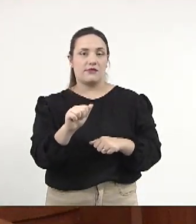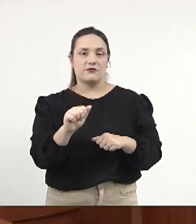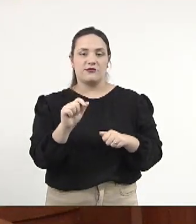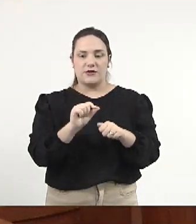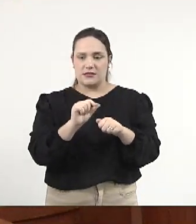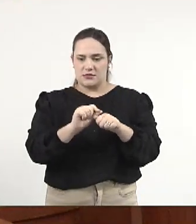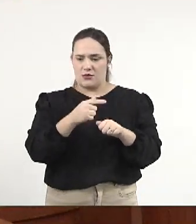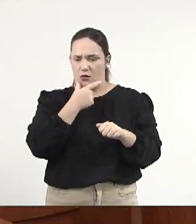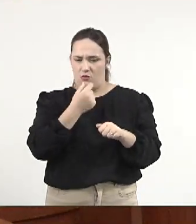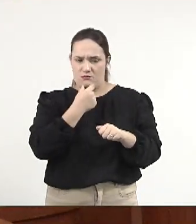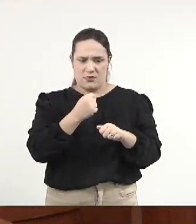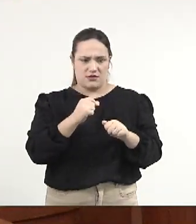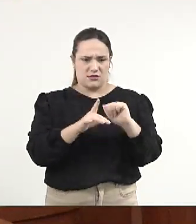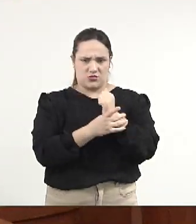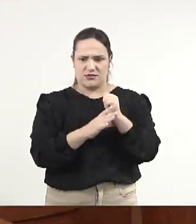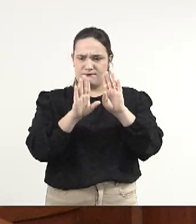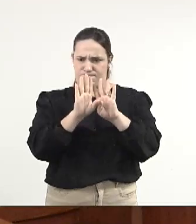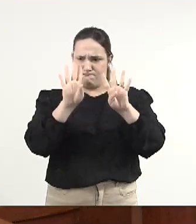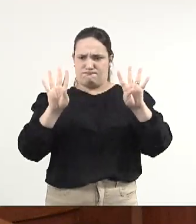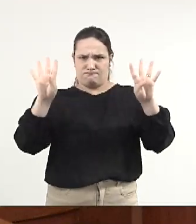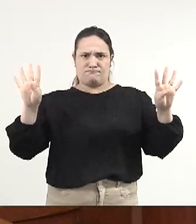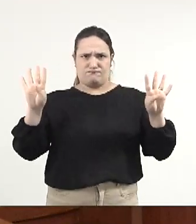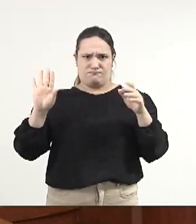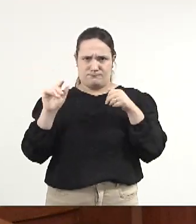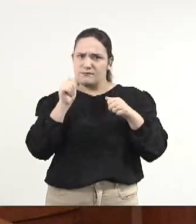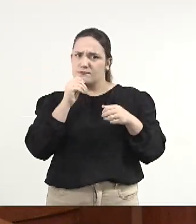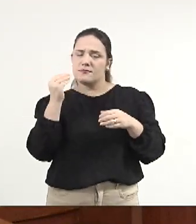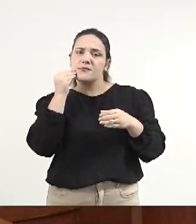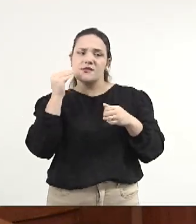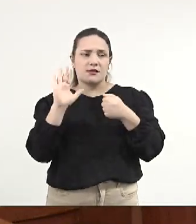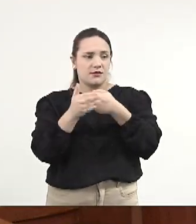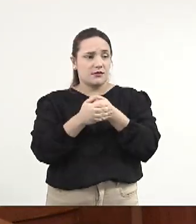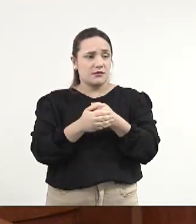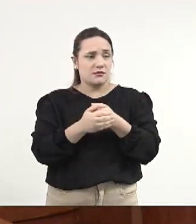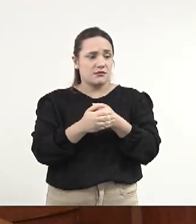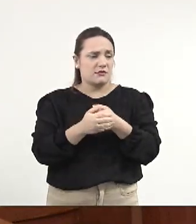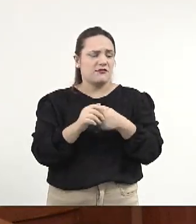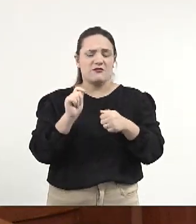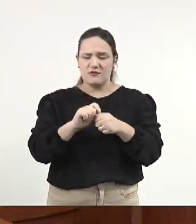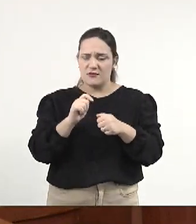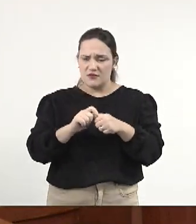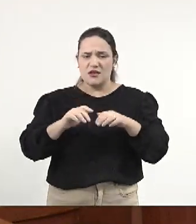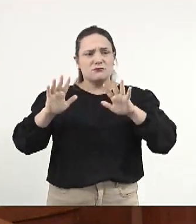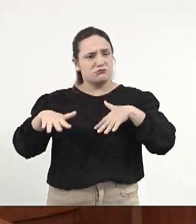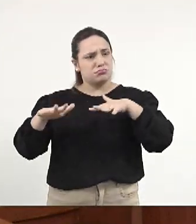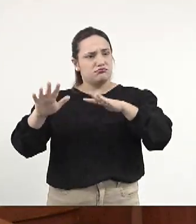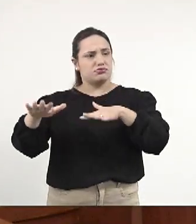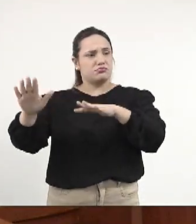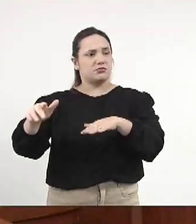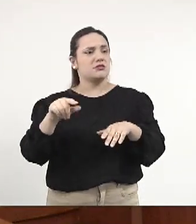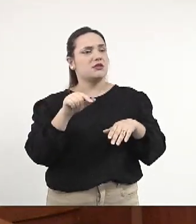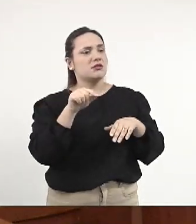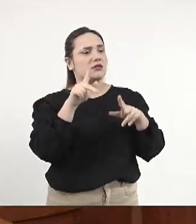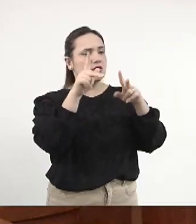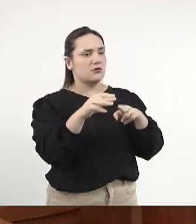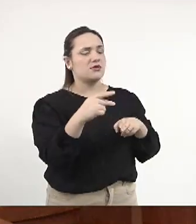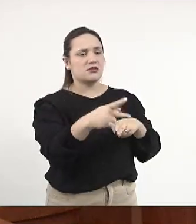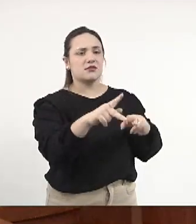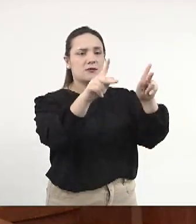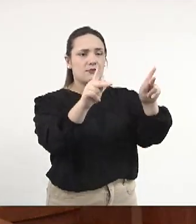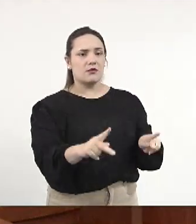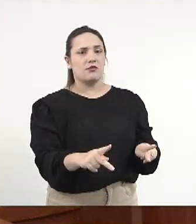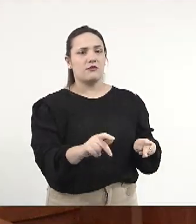sabendo. Se essas mães não fazem protesto, onde elas acham que devem fazer, como esses aposentados que estão aqui, que